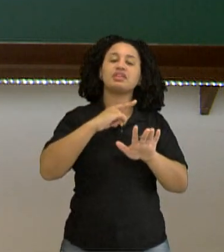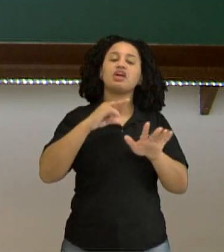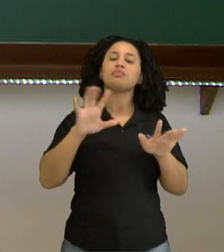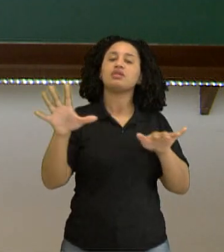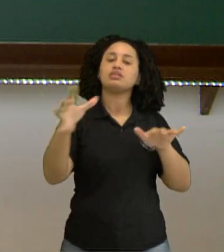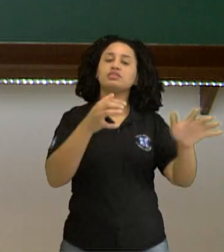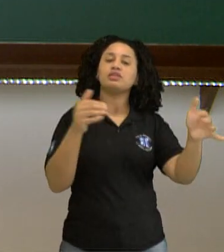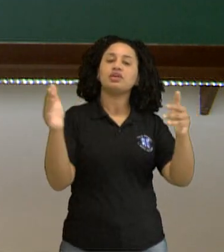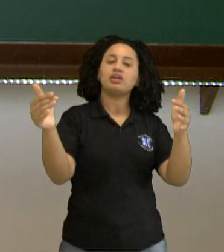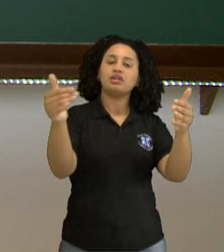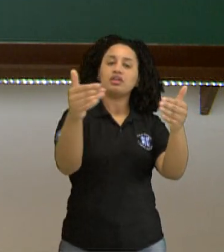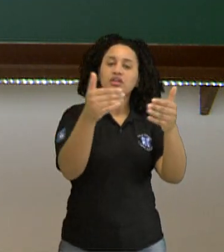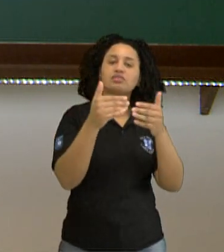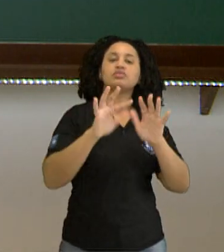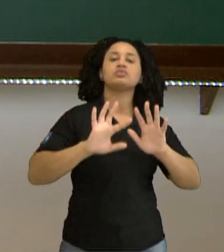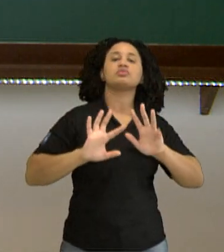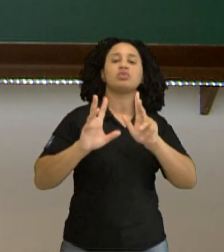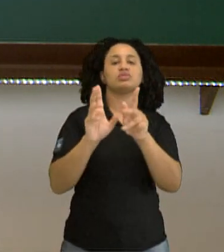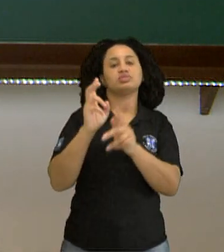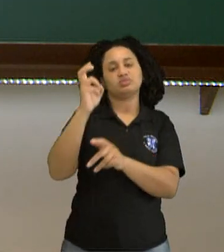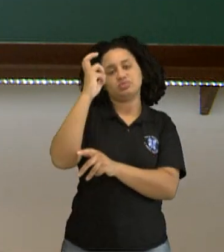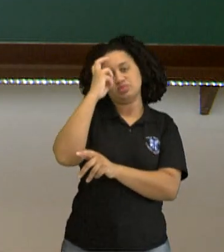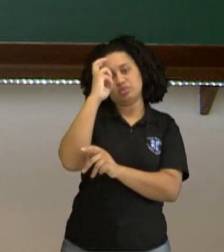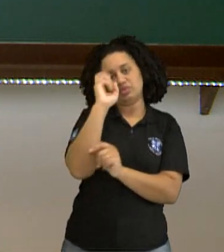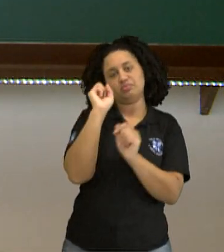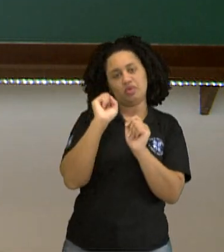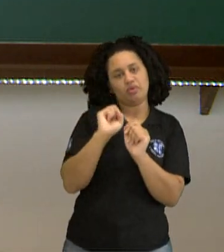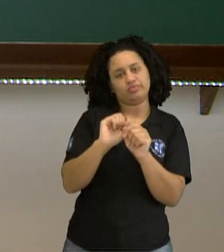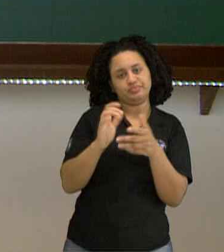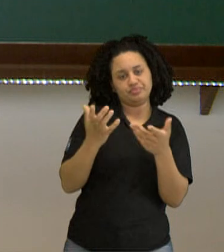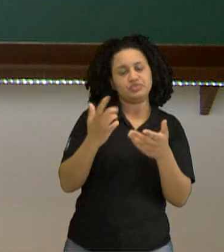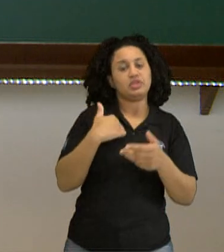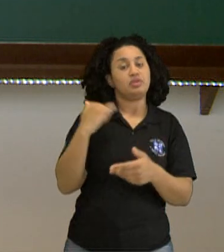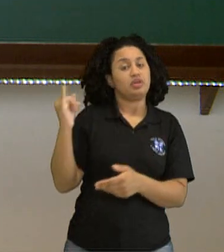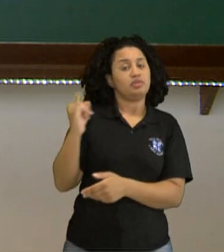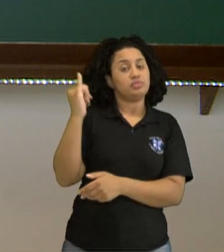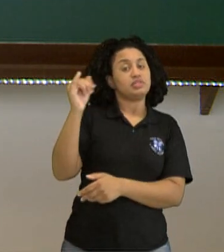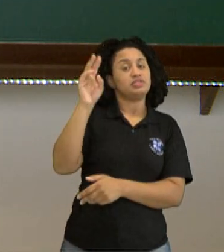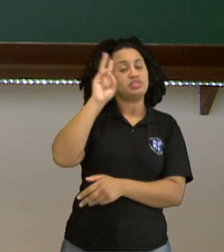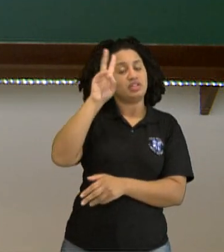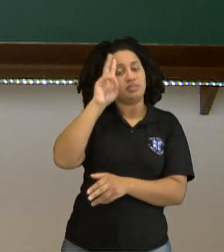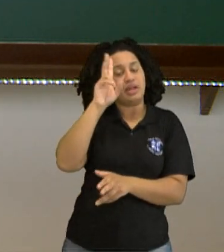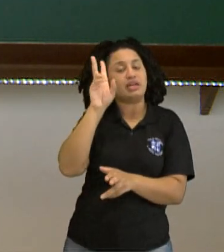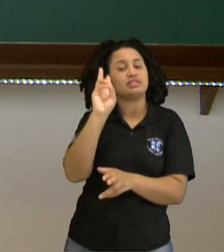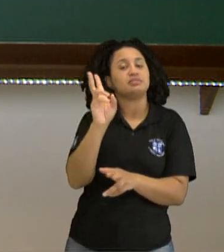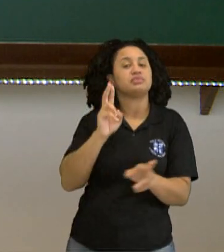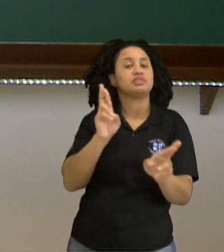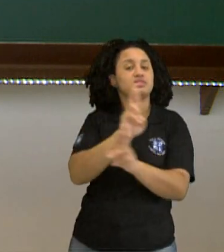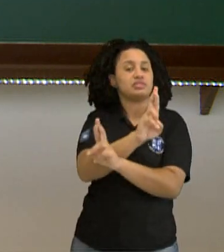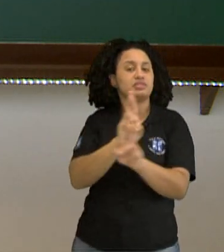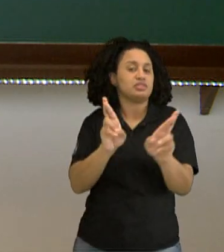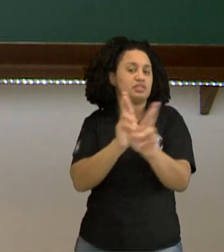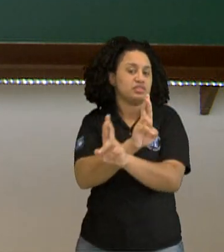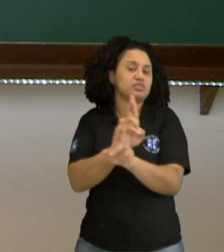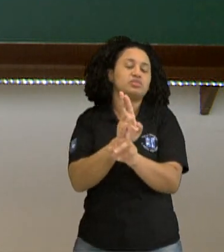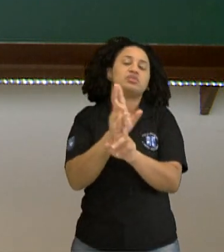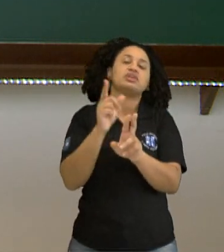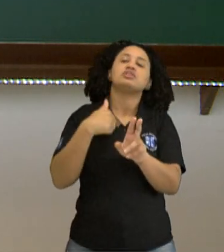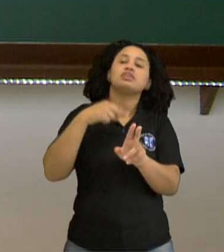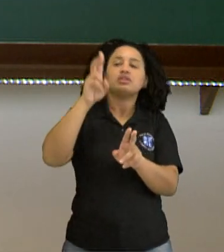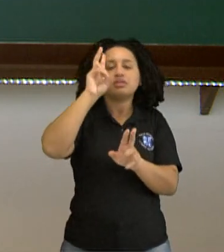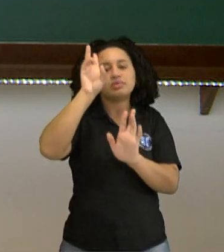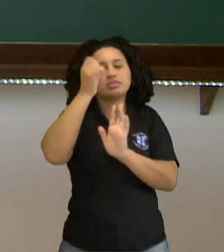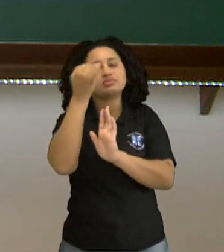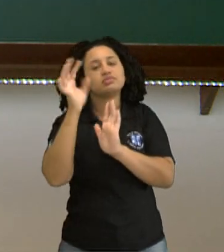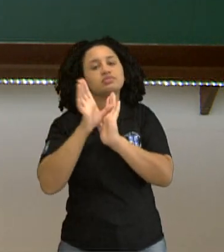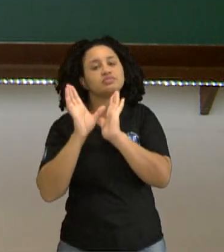agregadora das perspectivas culturais. Tá certo? Sempre importante fazer esses apontamentos, essas retomadas e vocês